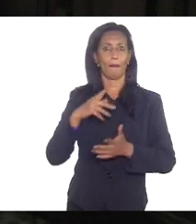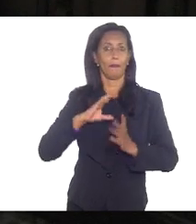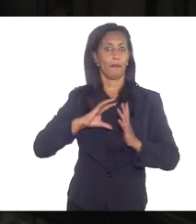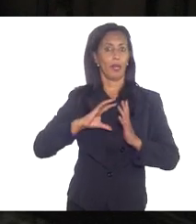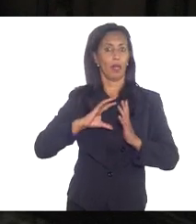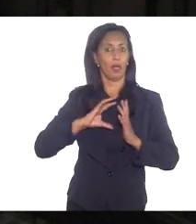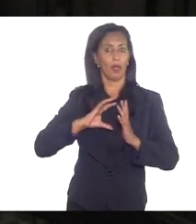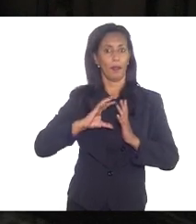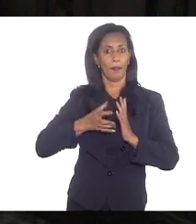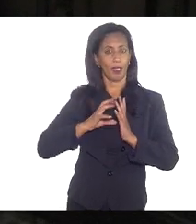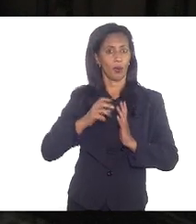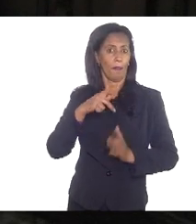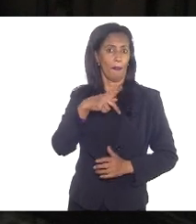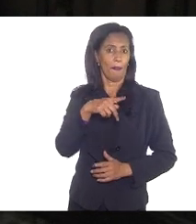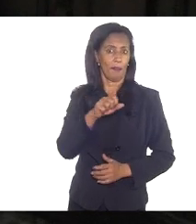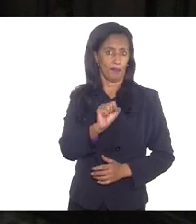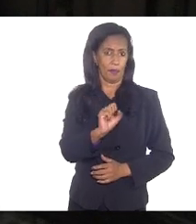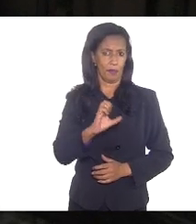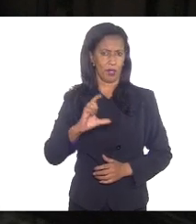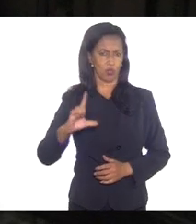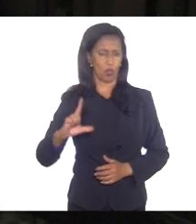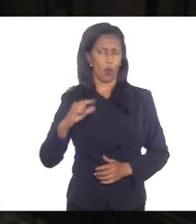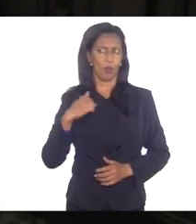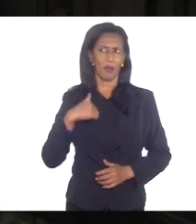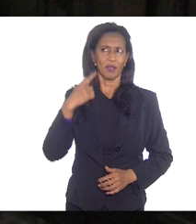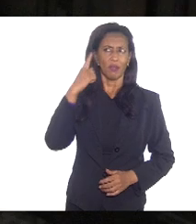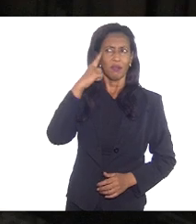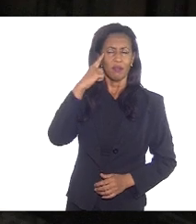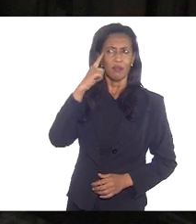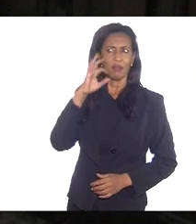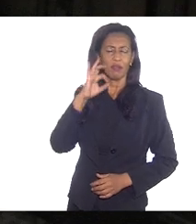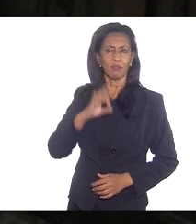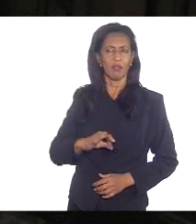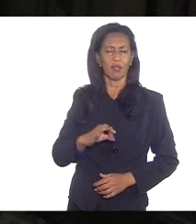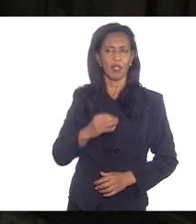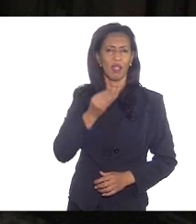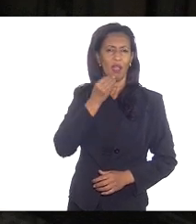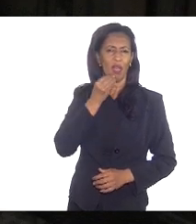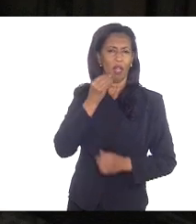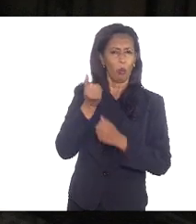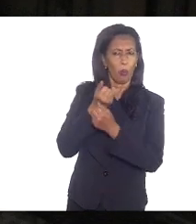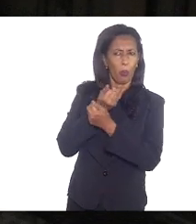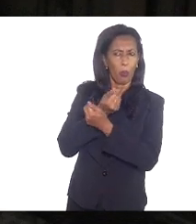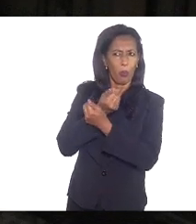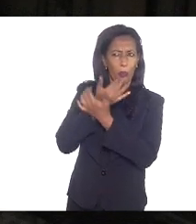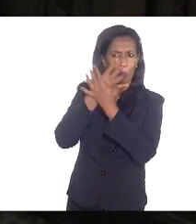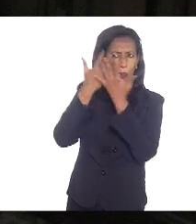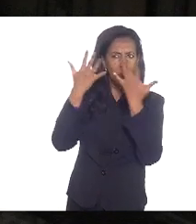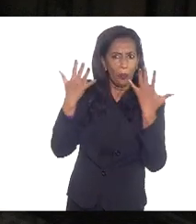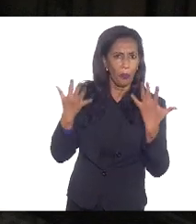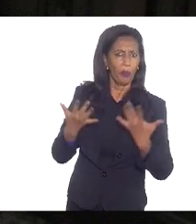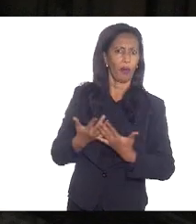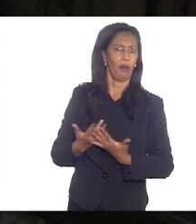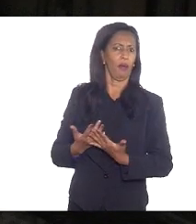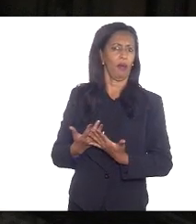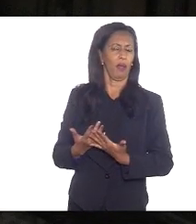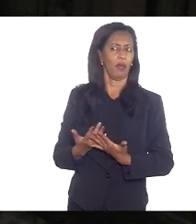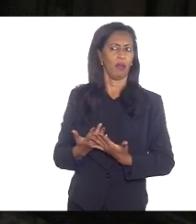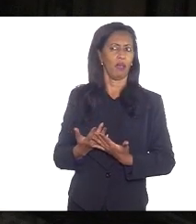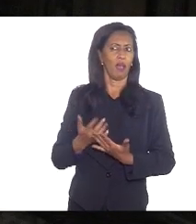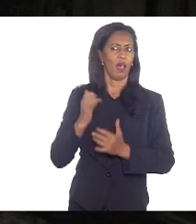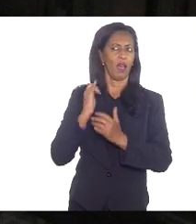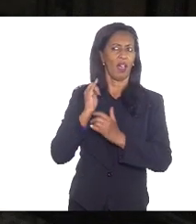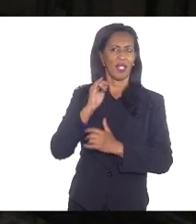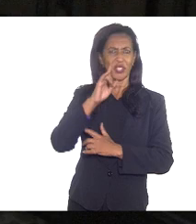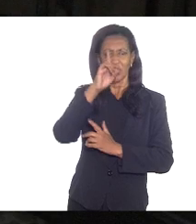PSOL. Mas saio com a convicção de que a transparência e que a coleta